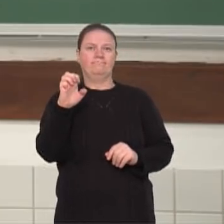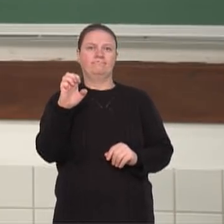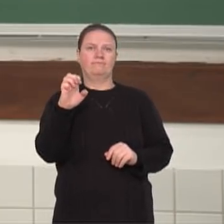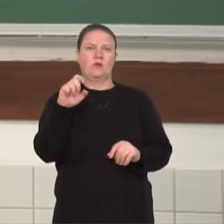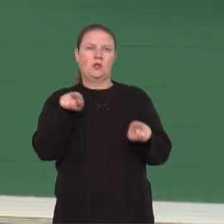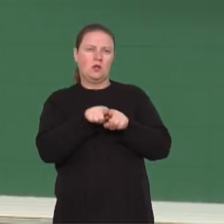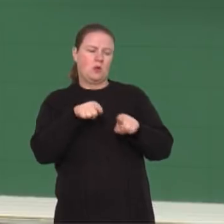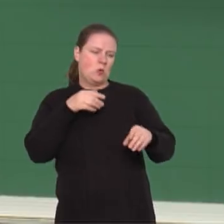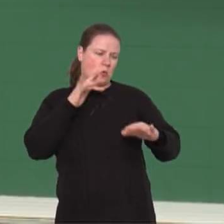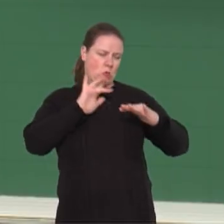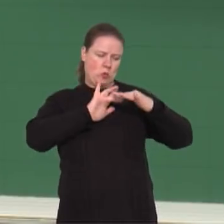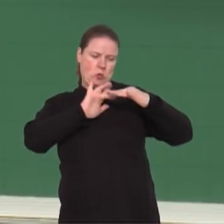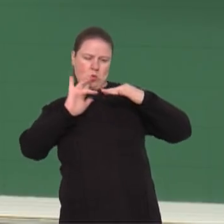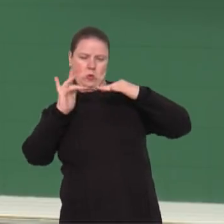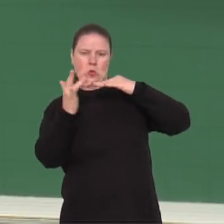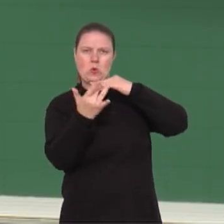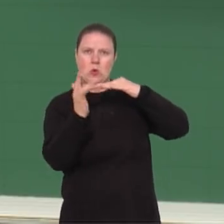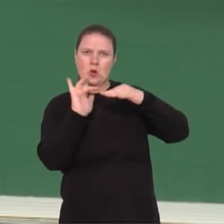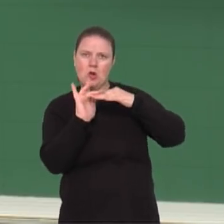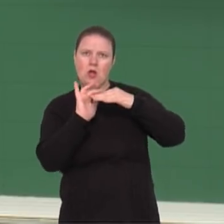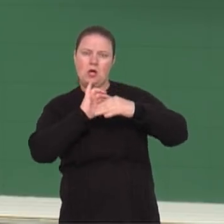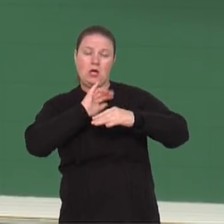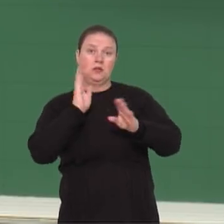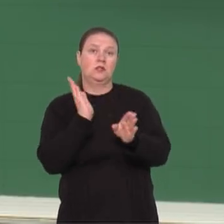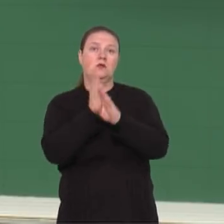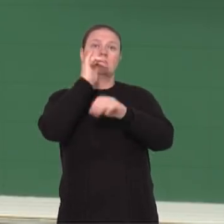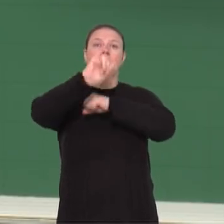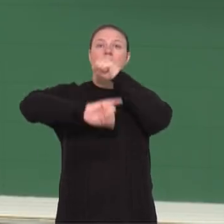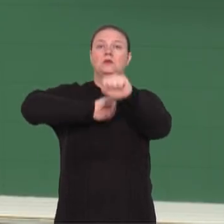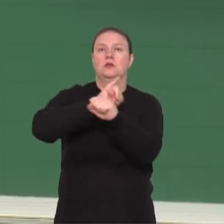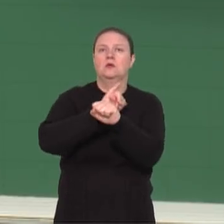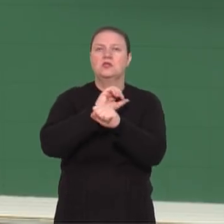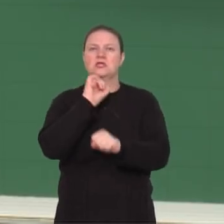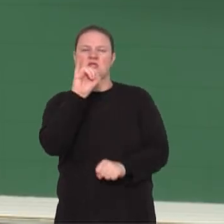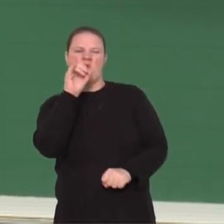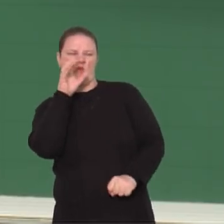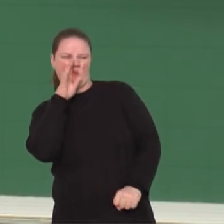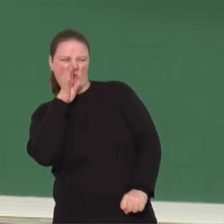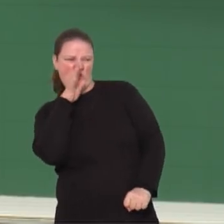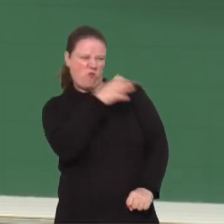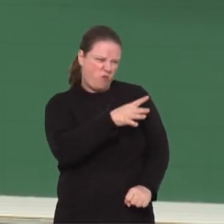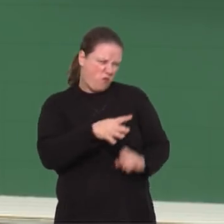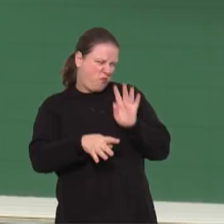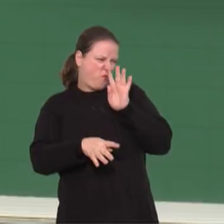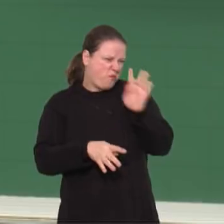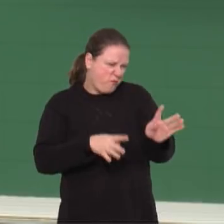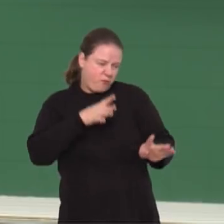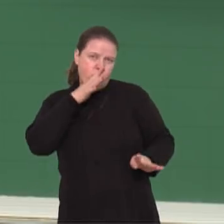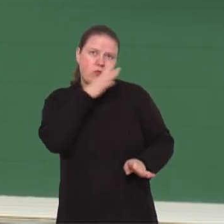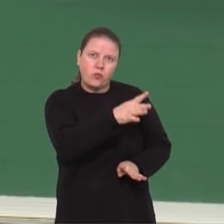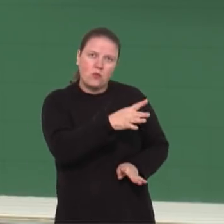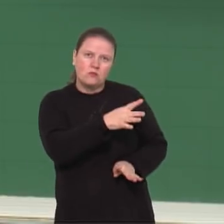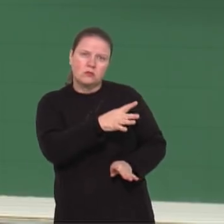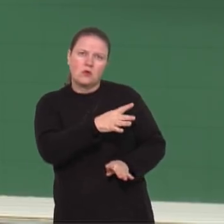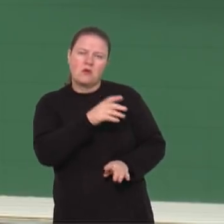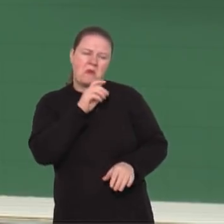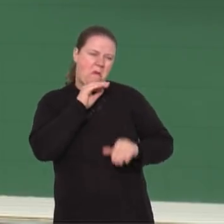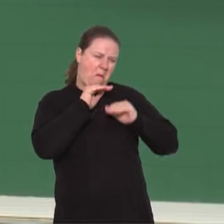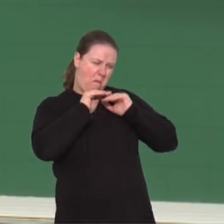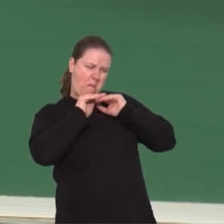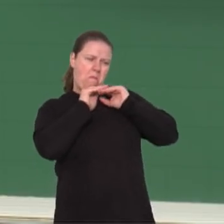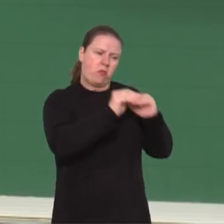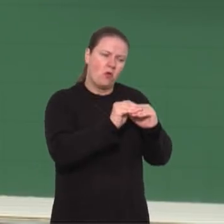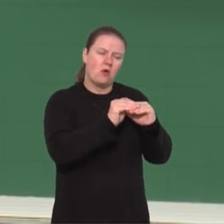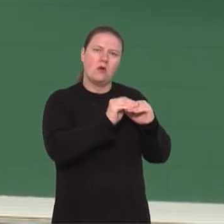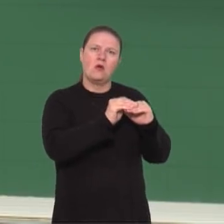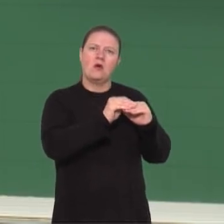redes sociais, nos ambientes virtuais. Então, se eu ofendo uma pessoa ou se eu escrevo coisas que não são